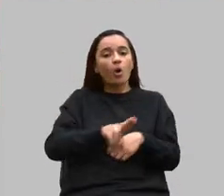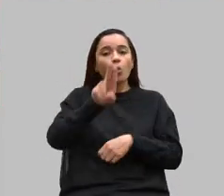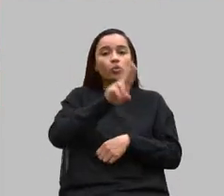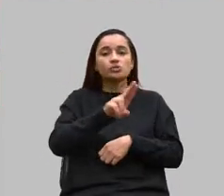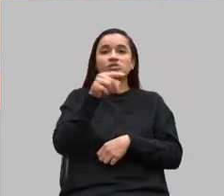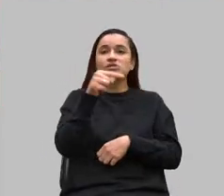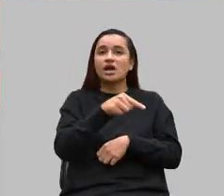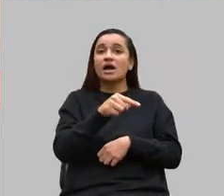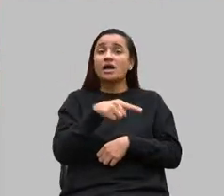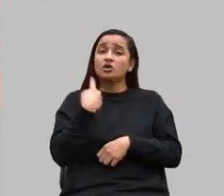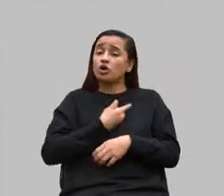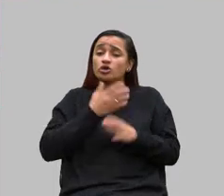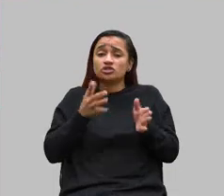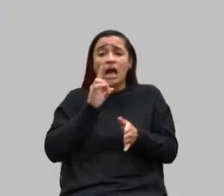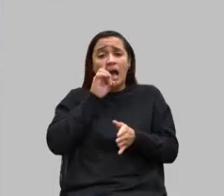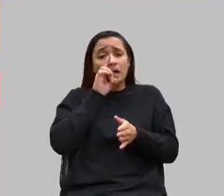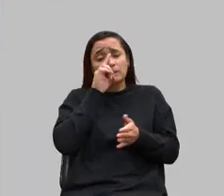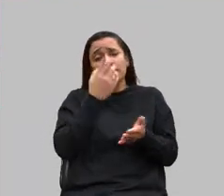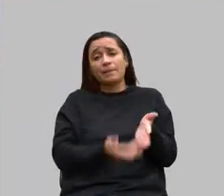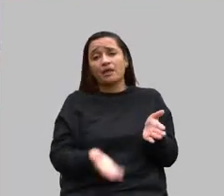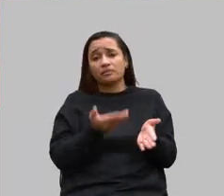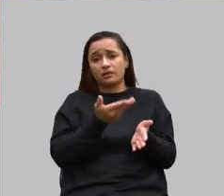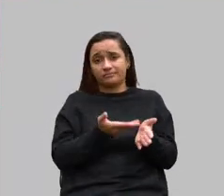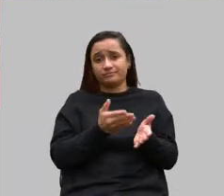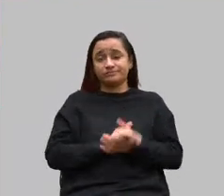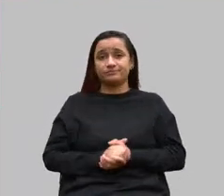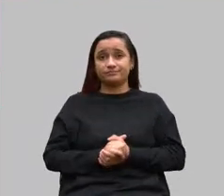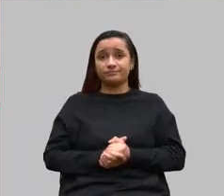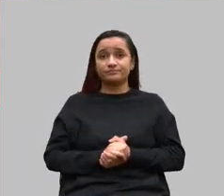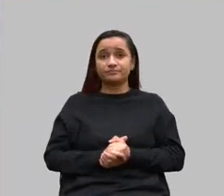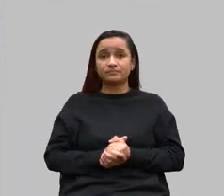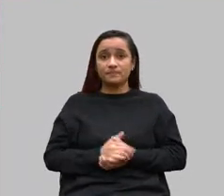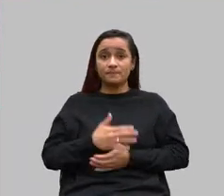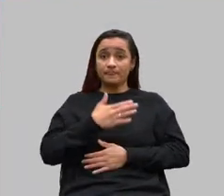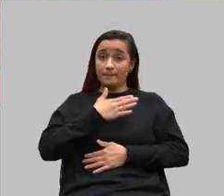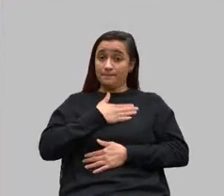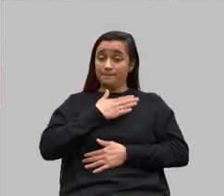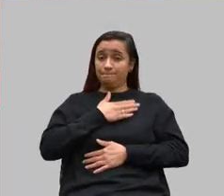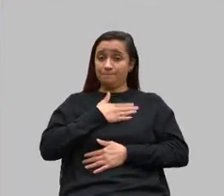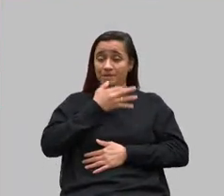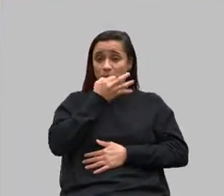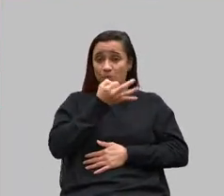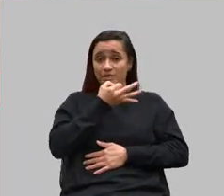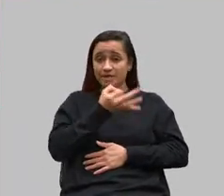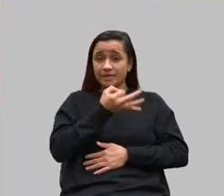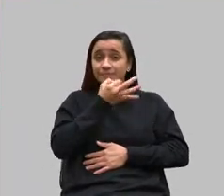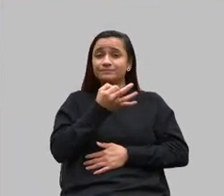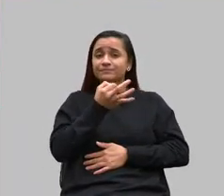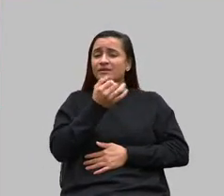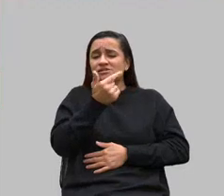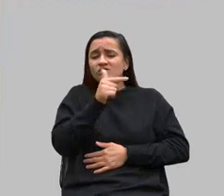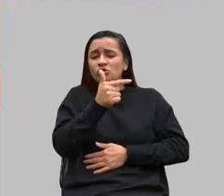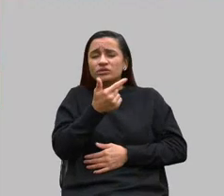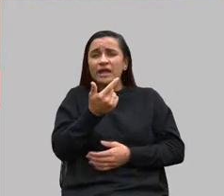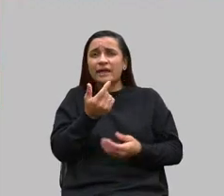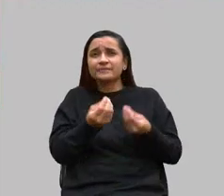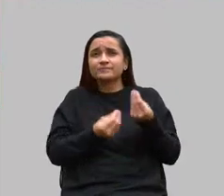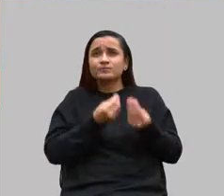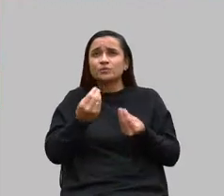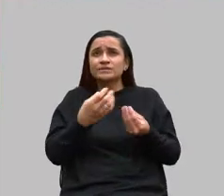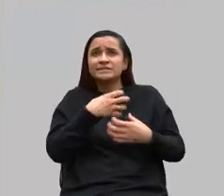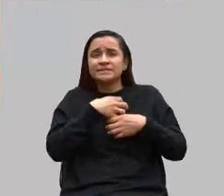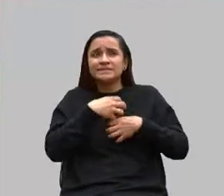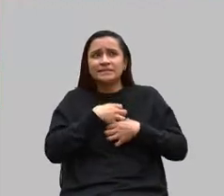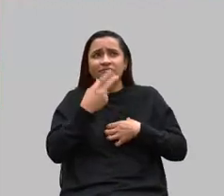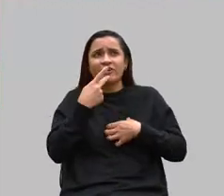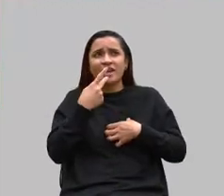risco de perder e que eh na minha visão não existe o menor sentido em falar em construir